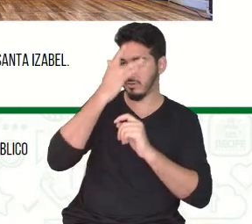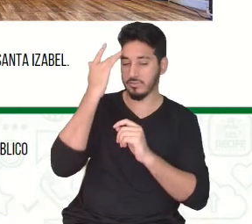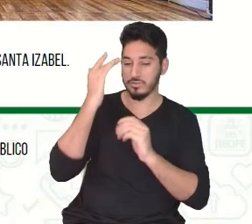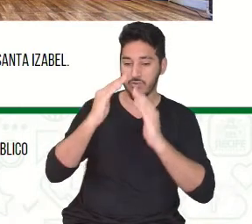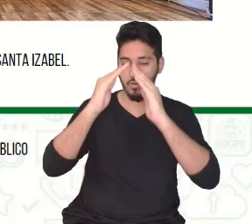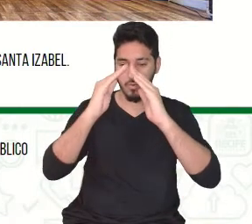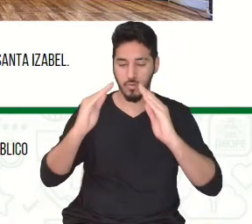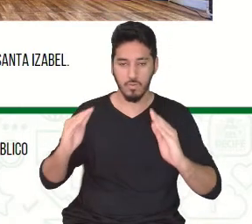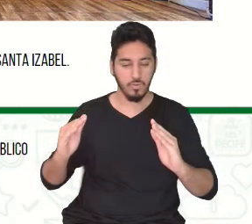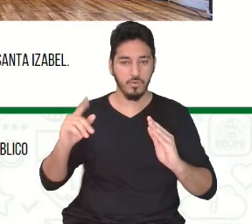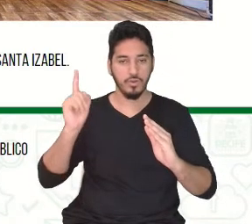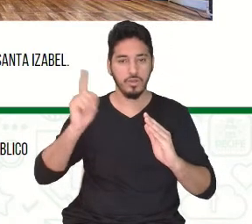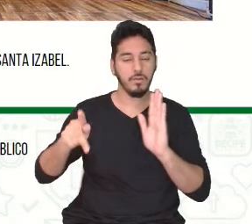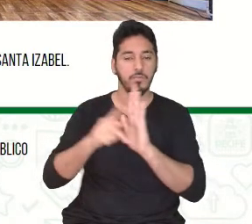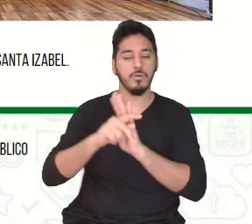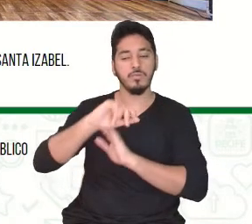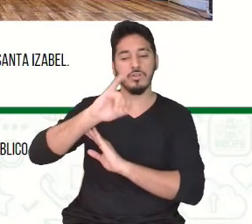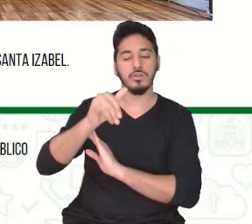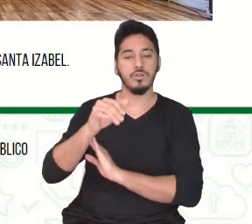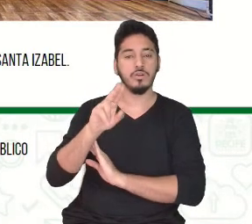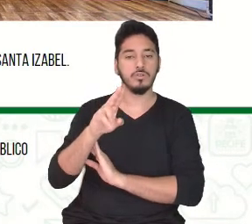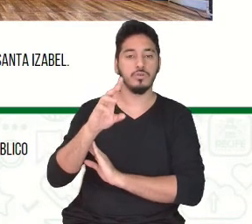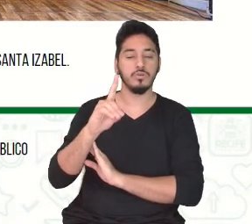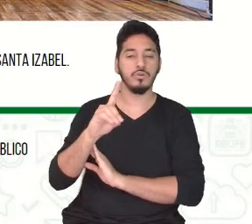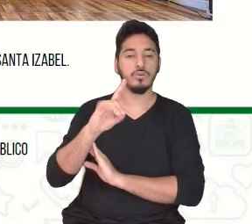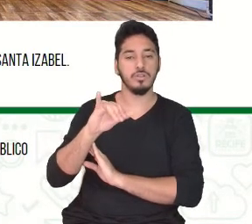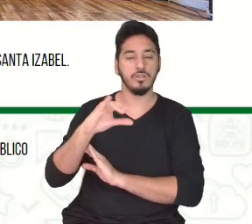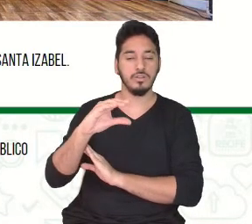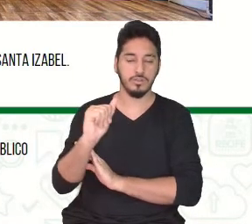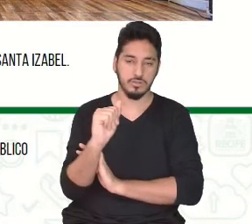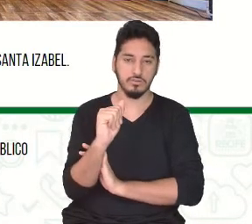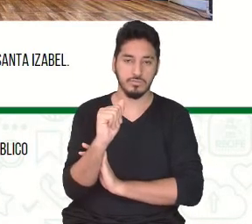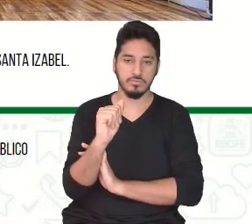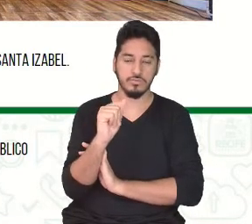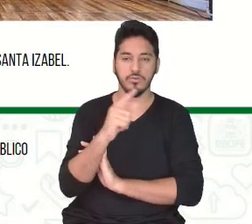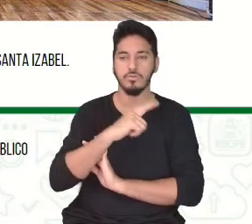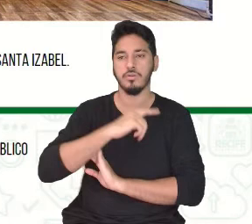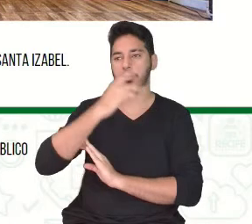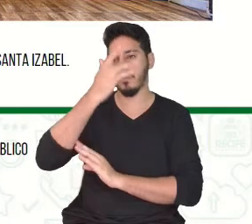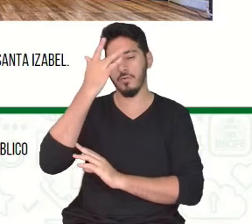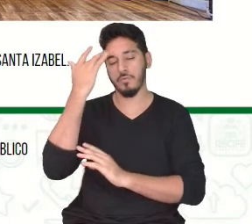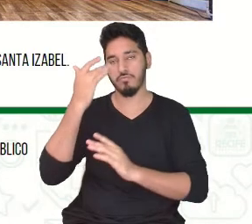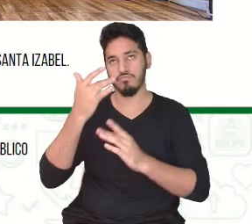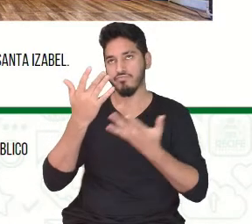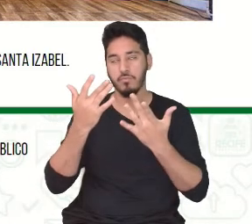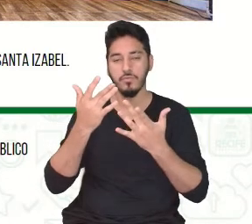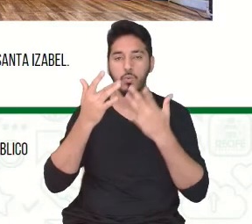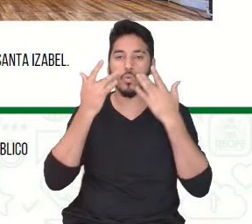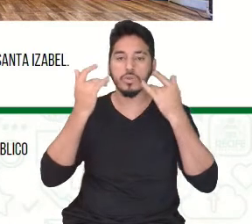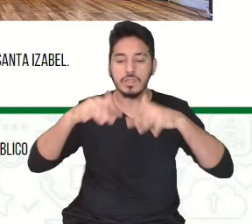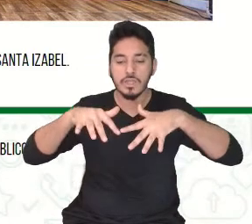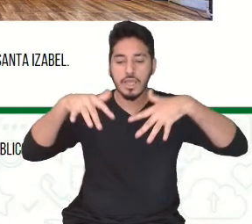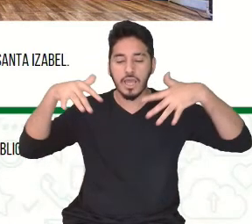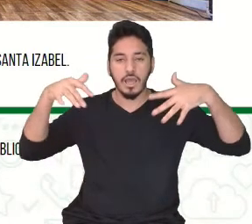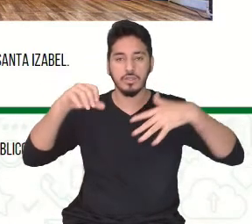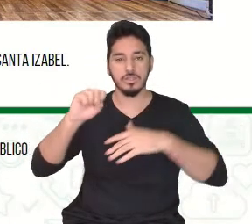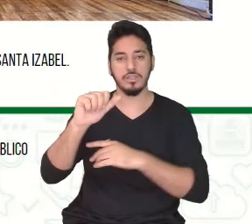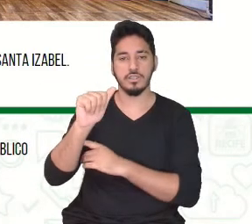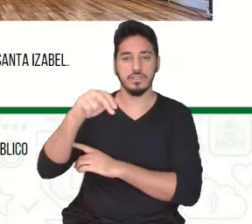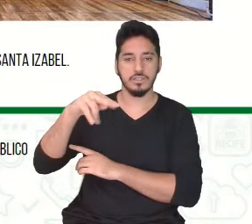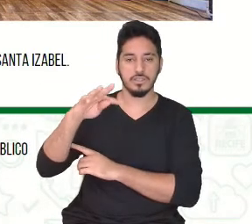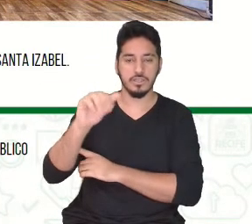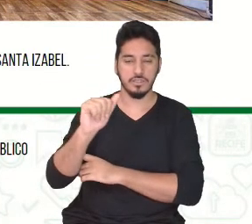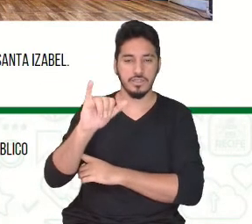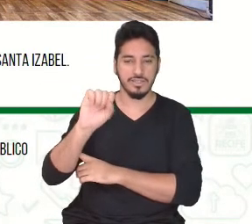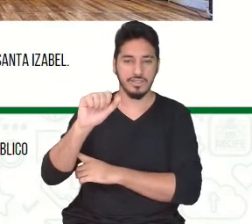religião judaica celebram, né, a sua religião. Então, teatros como o Teatro de Santa Isabel, né, são locais que